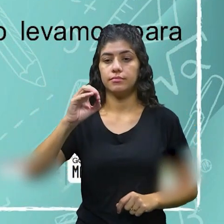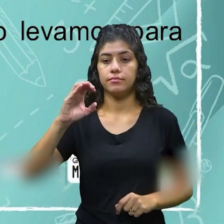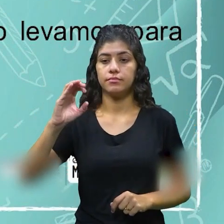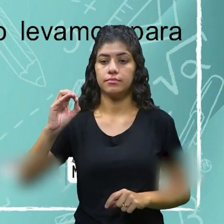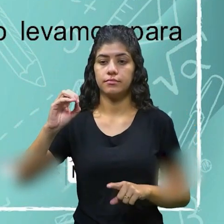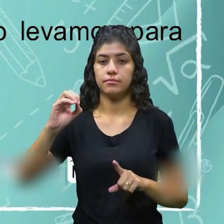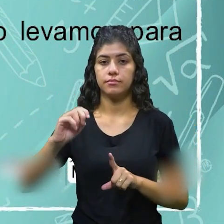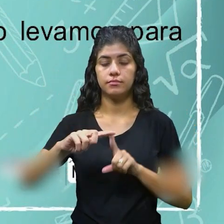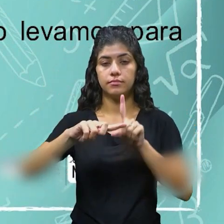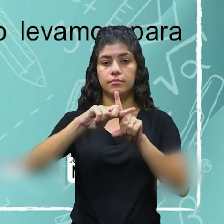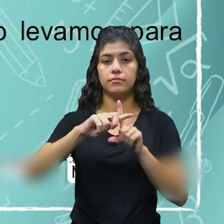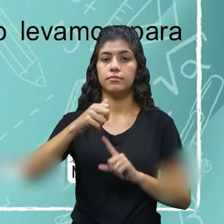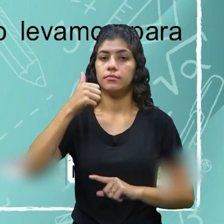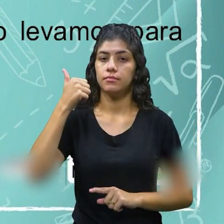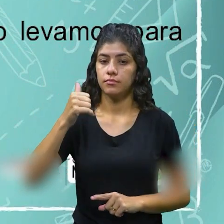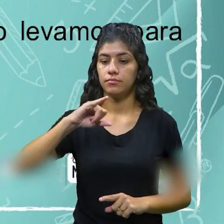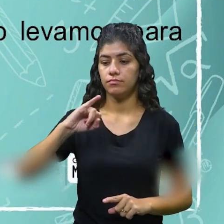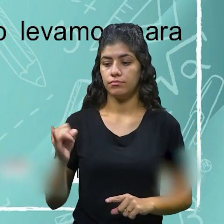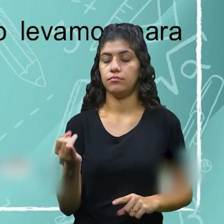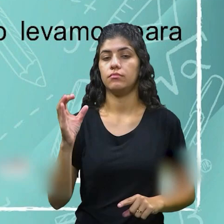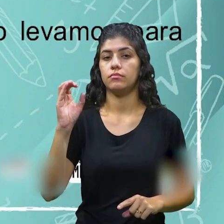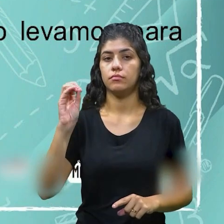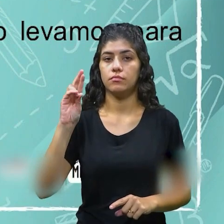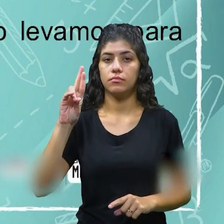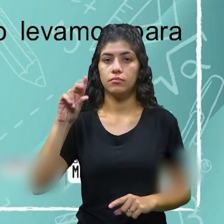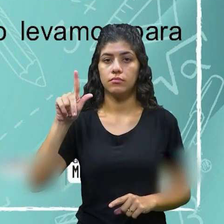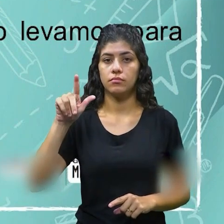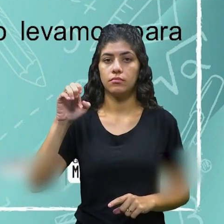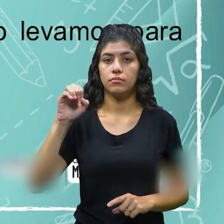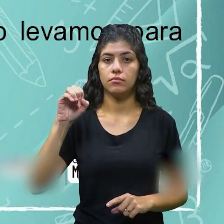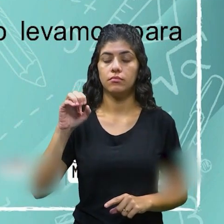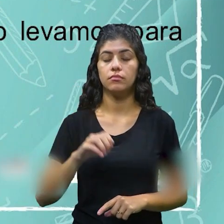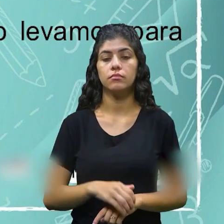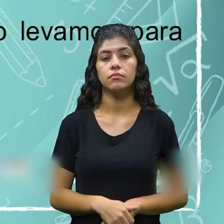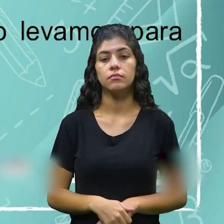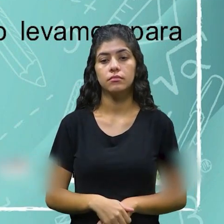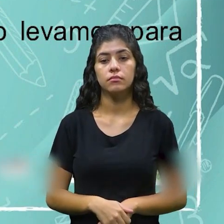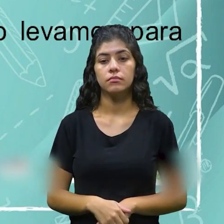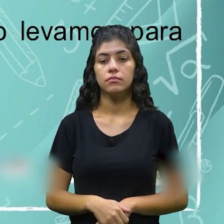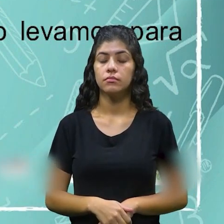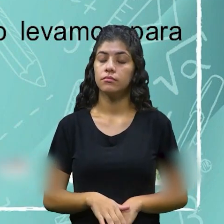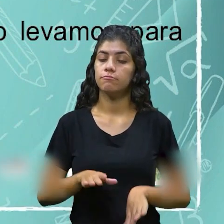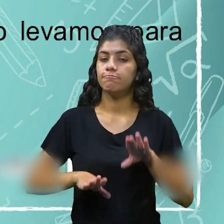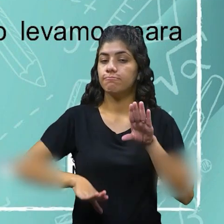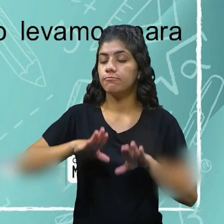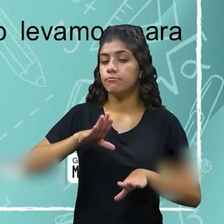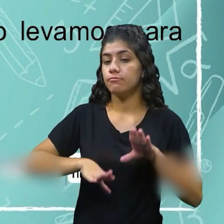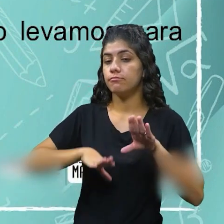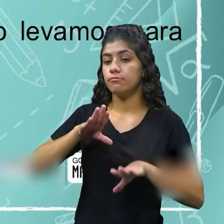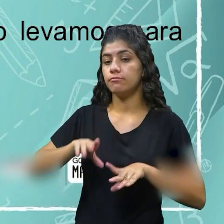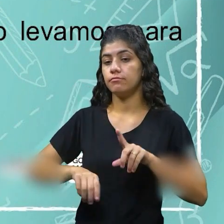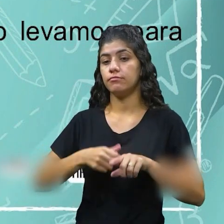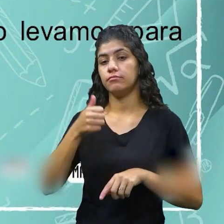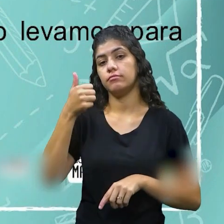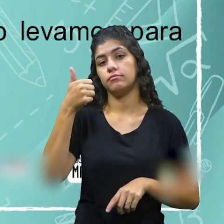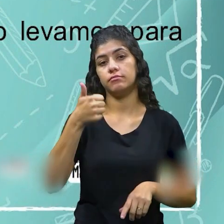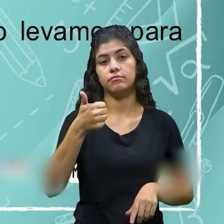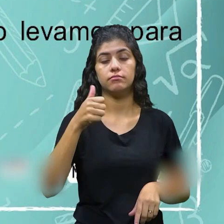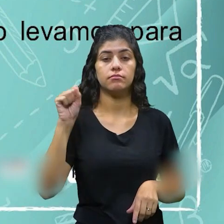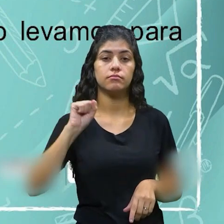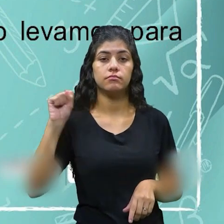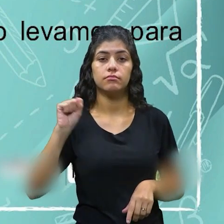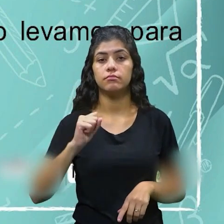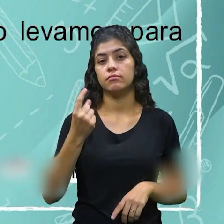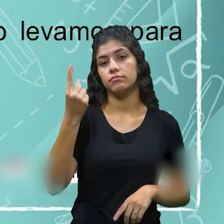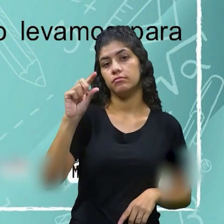vezes 1. E aí você tem 100 joules, né? De acordo com a fórmula, né? Independente de levar 1 segundo, 1 hora